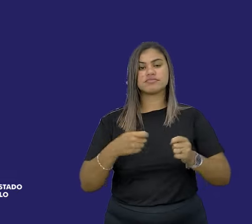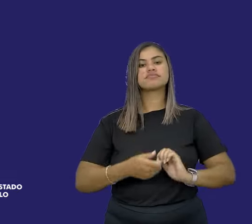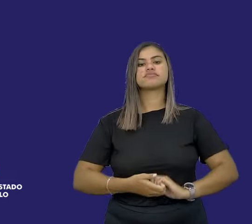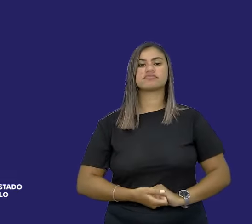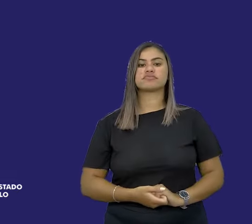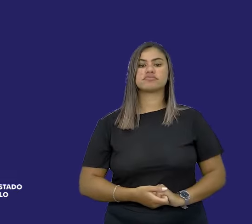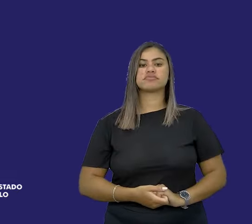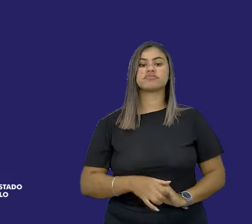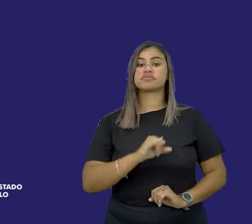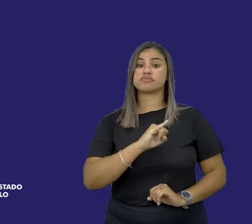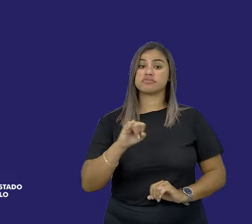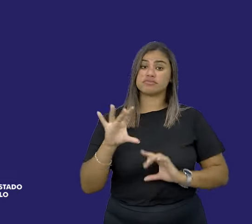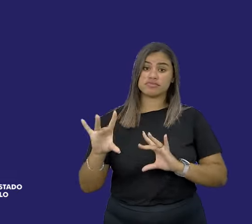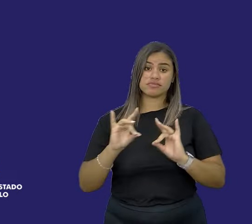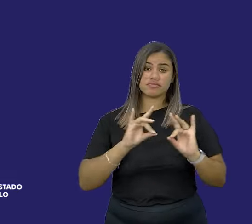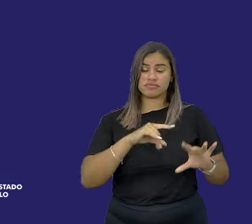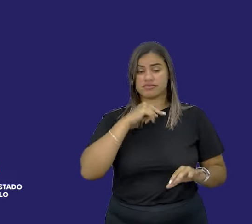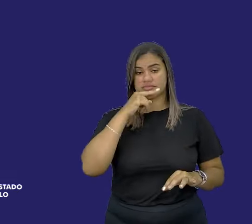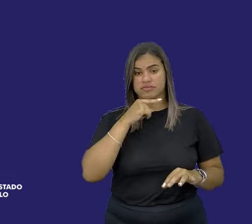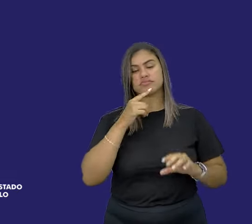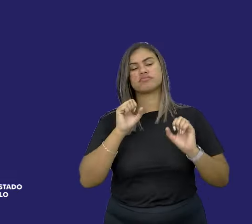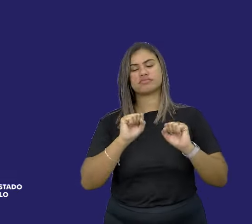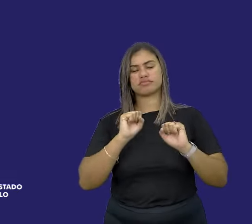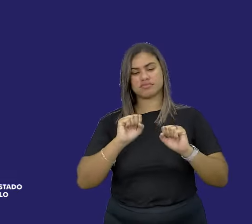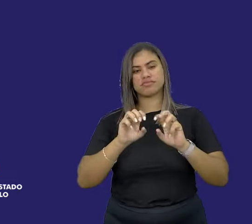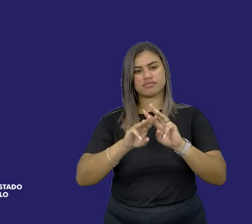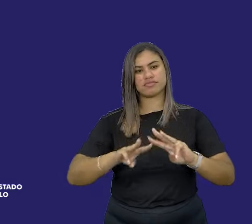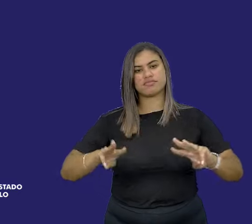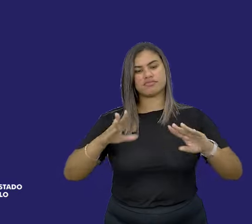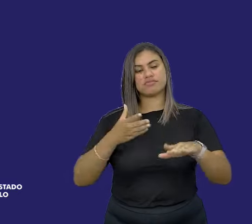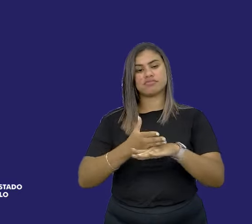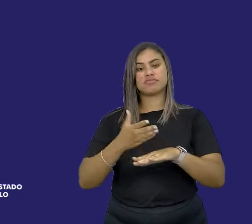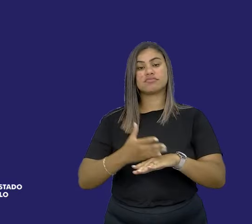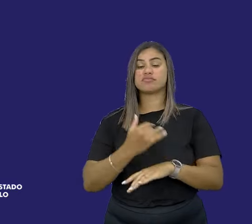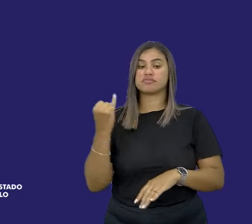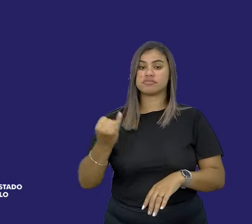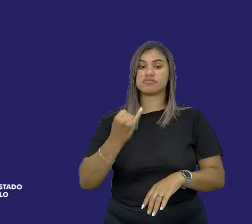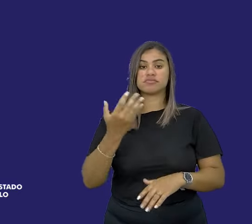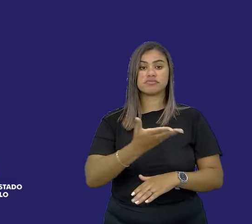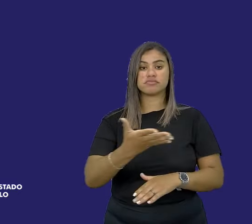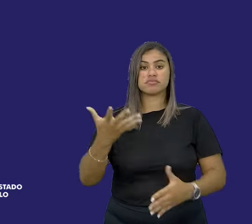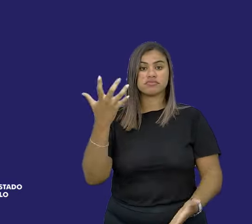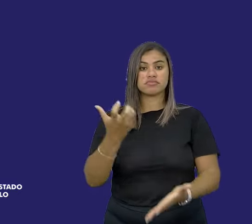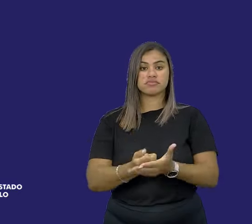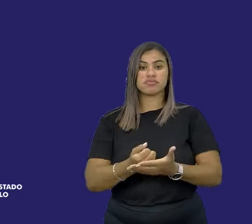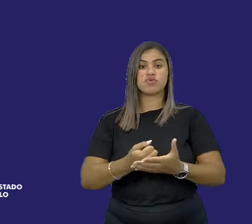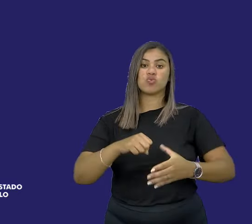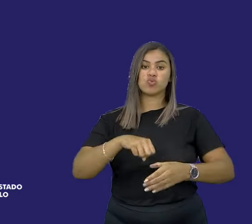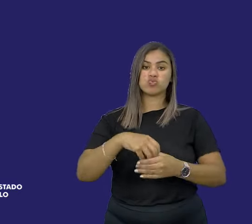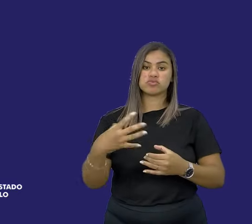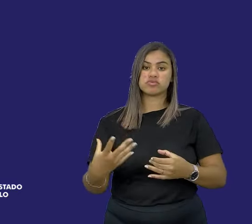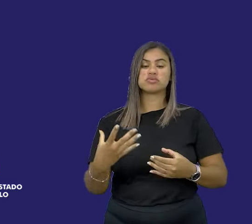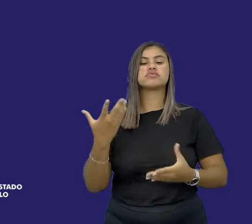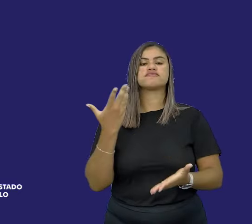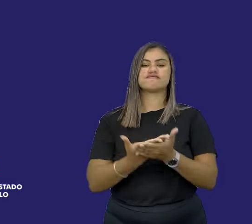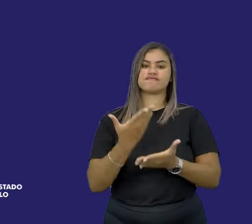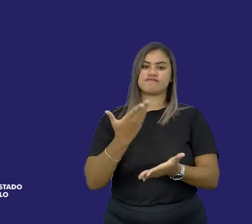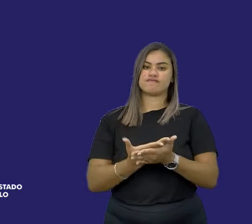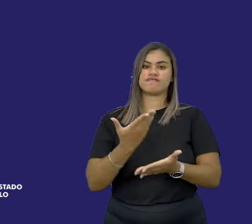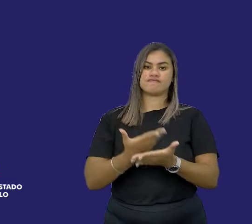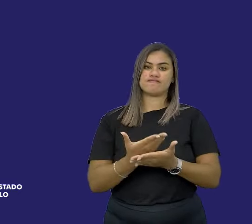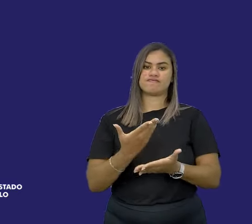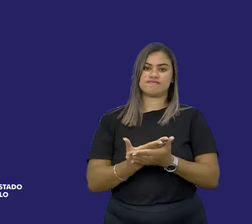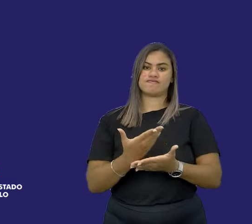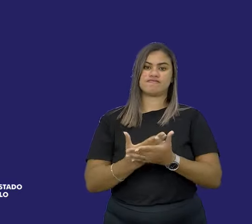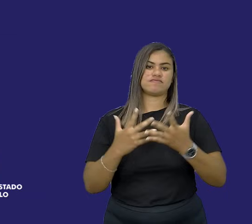pelo hiperlink, mas o importante, o importante é vocês baixarem esse material e